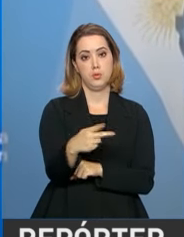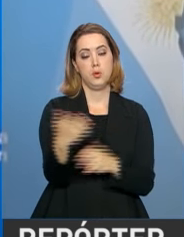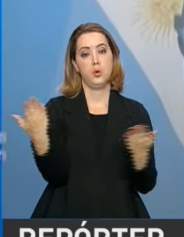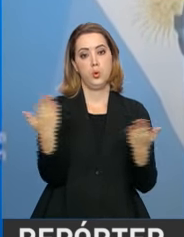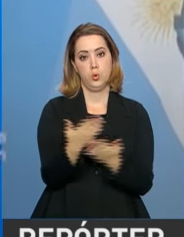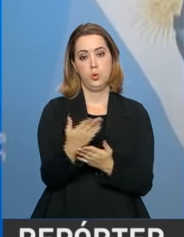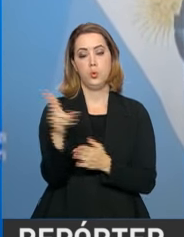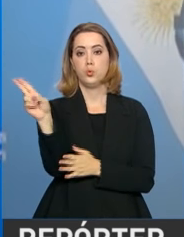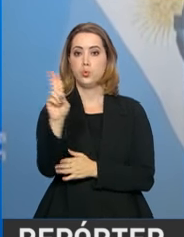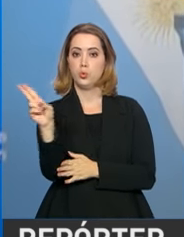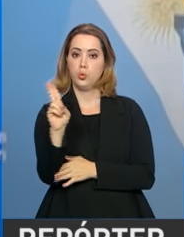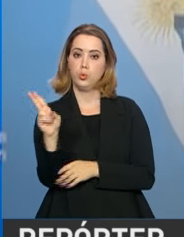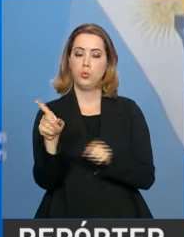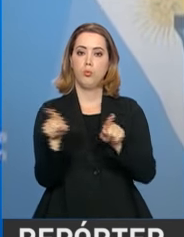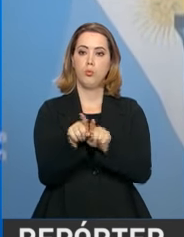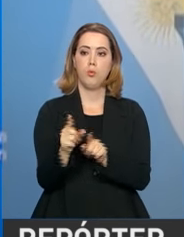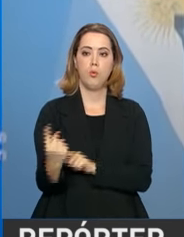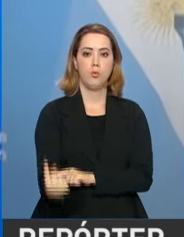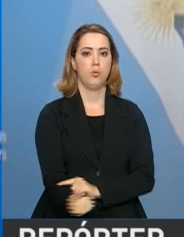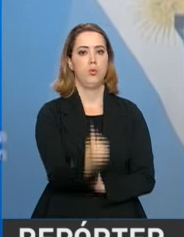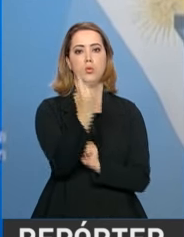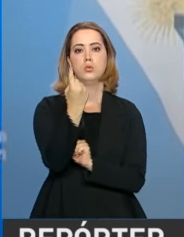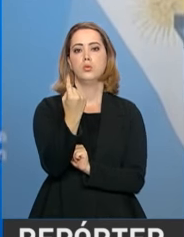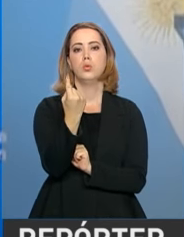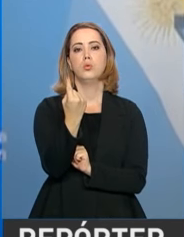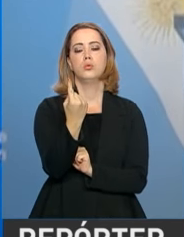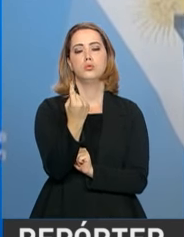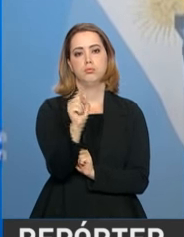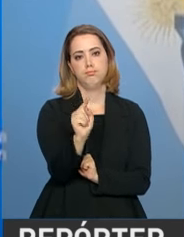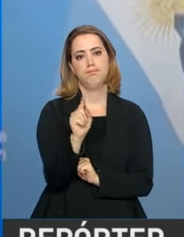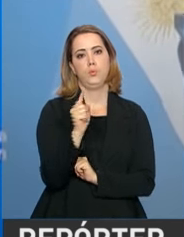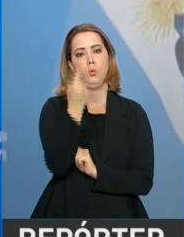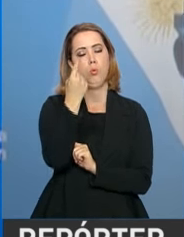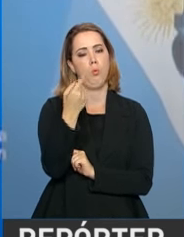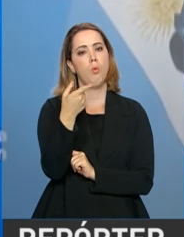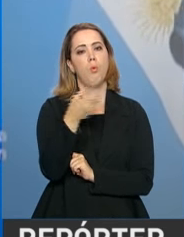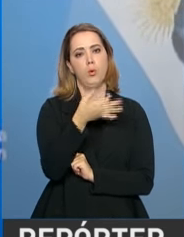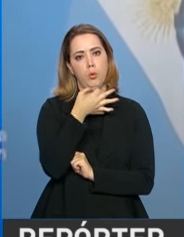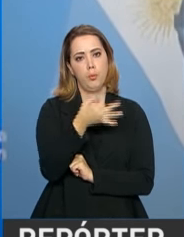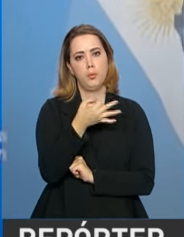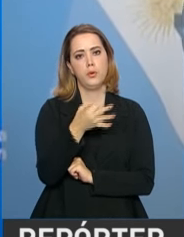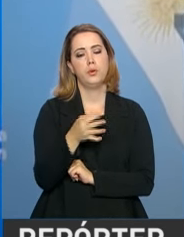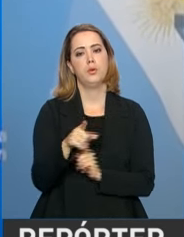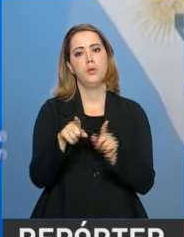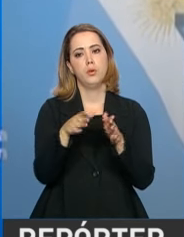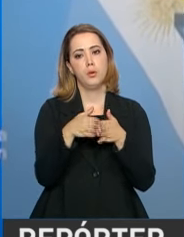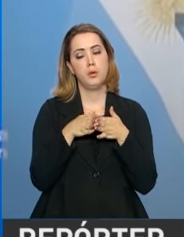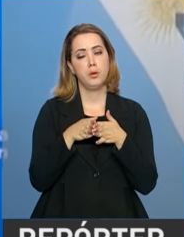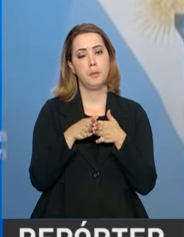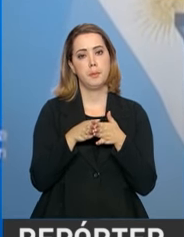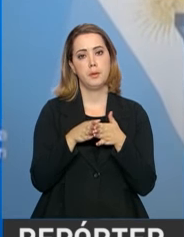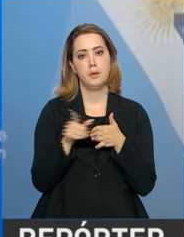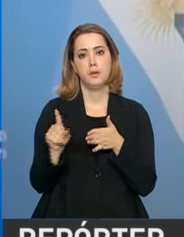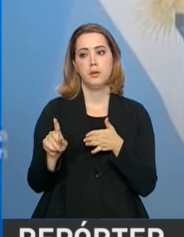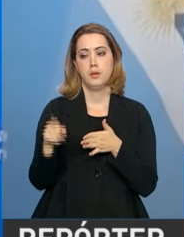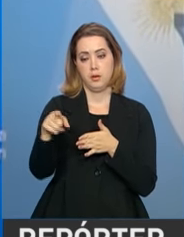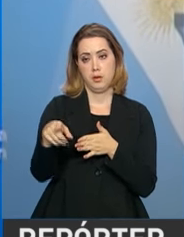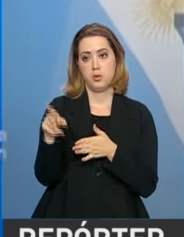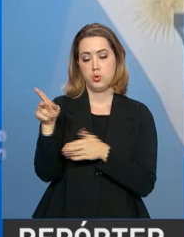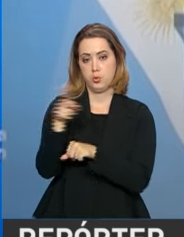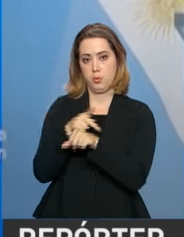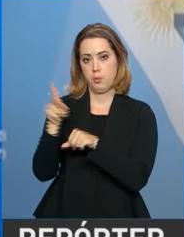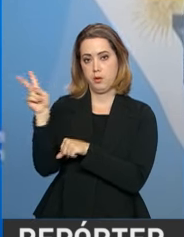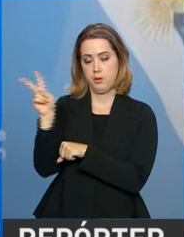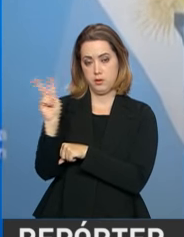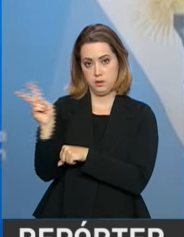Uruguai coincidem numa mesma posição, ou seja, é uma posição formal, exigente de que a Venezuela